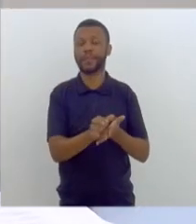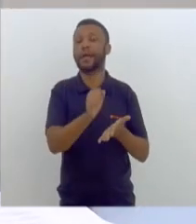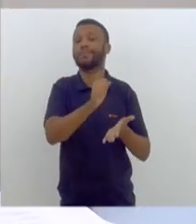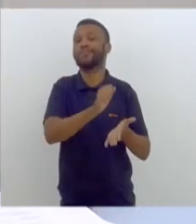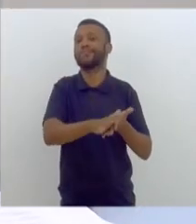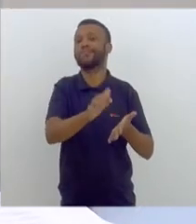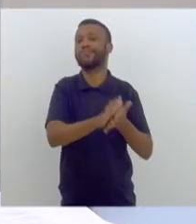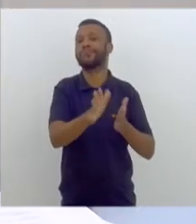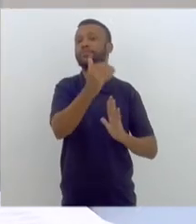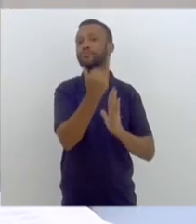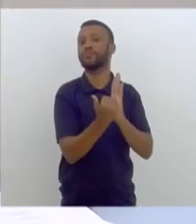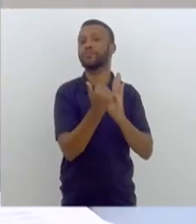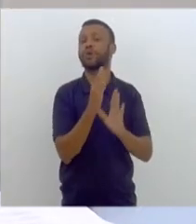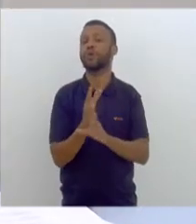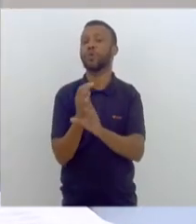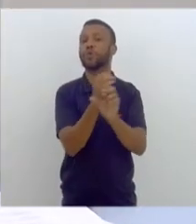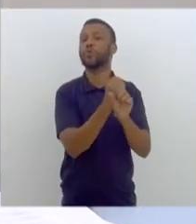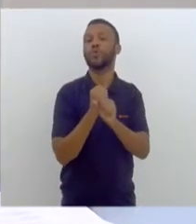nada